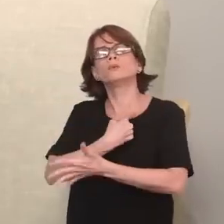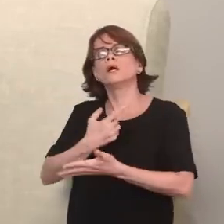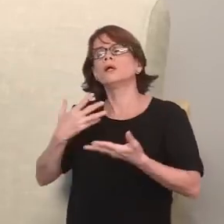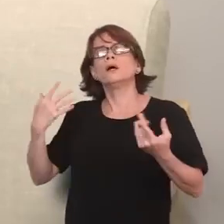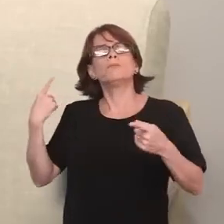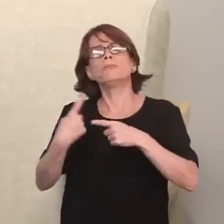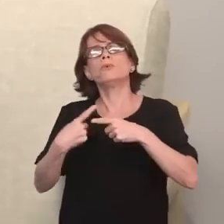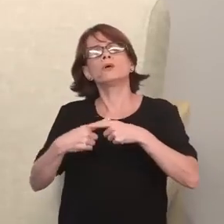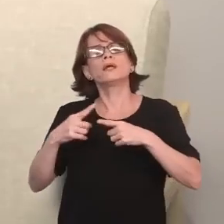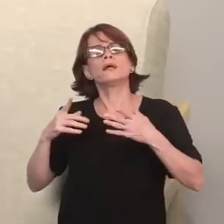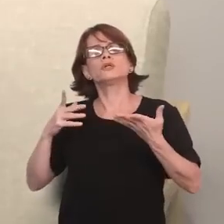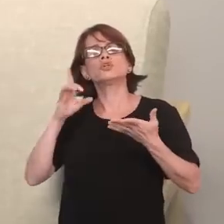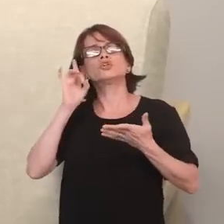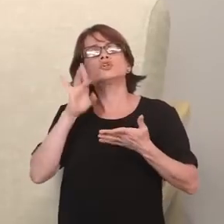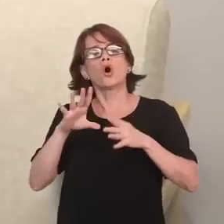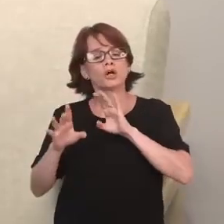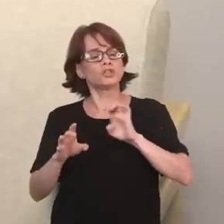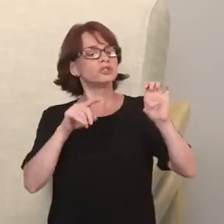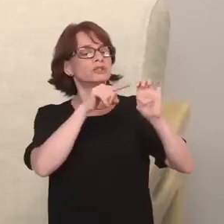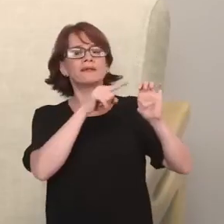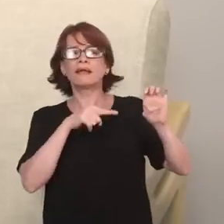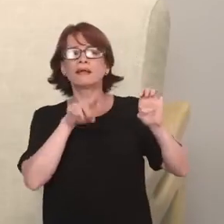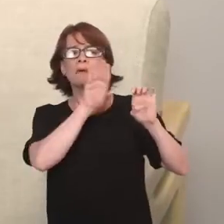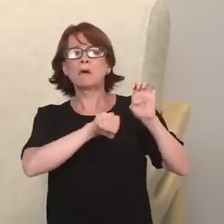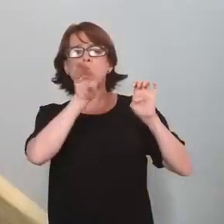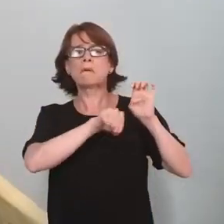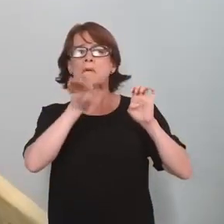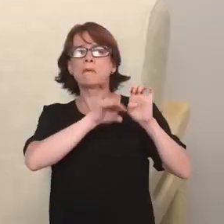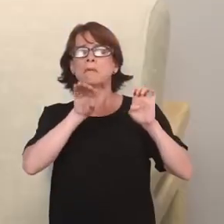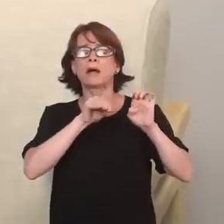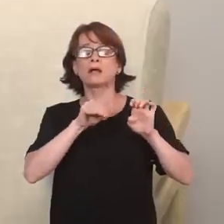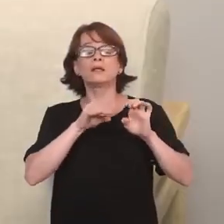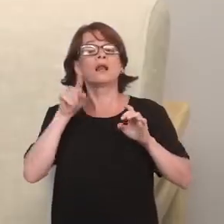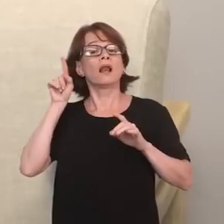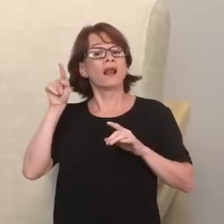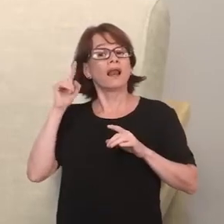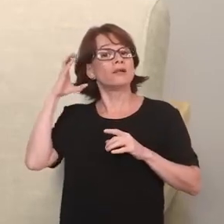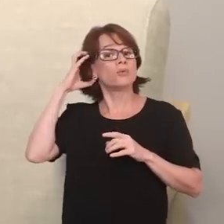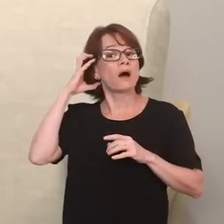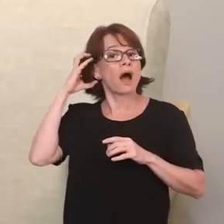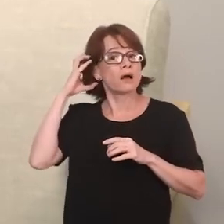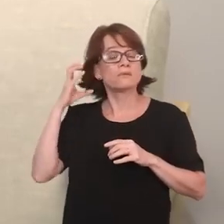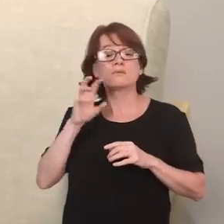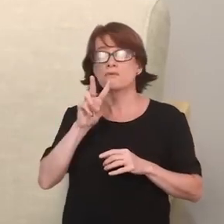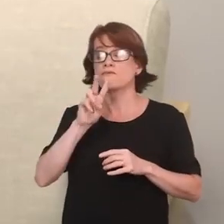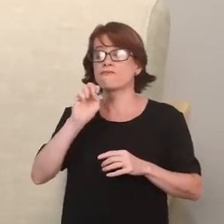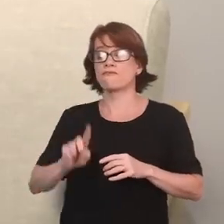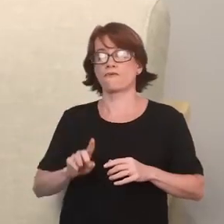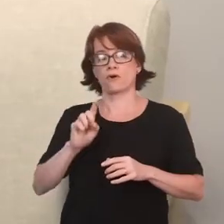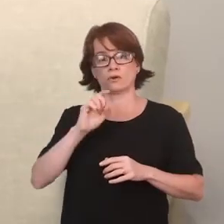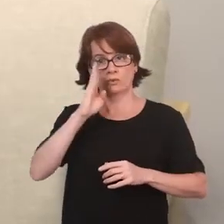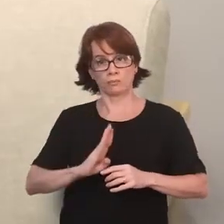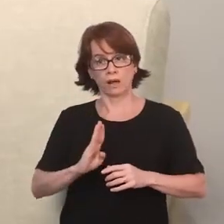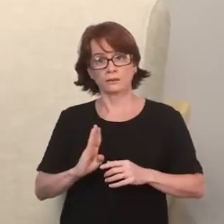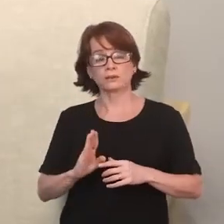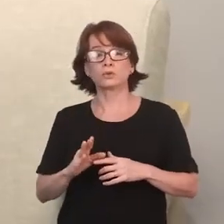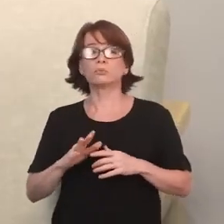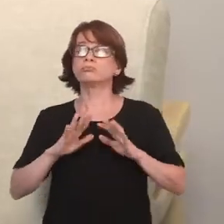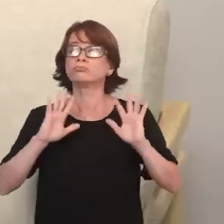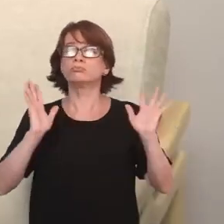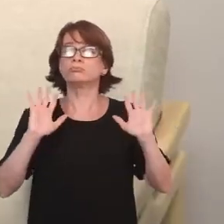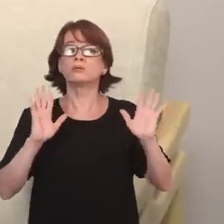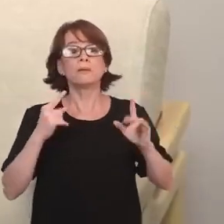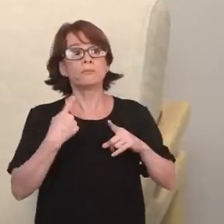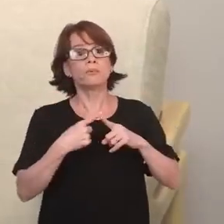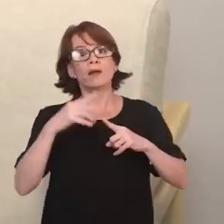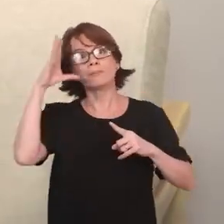gente não pode falar muito para não obstruir, mas um pouco a gente tem que falar. Precisa. Então, demorou um tempinho até você pegar o equilíbrio